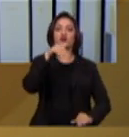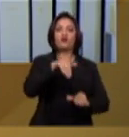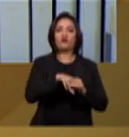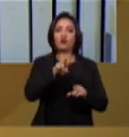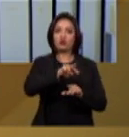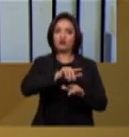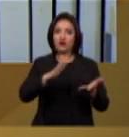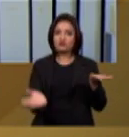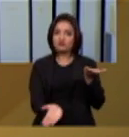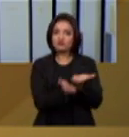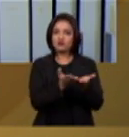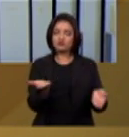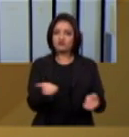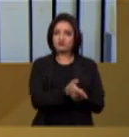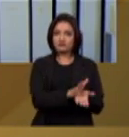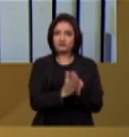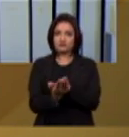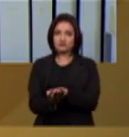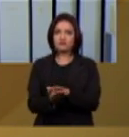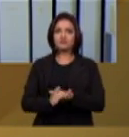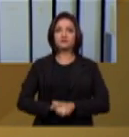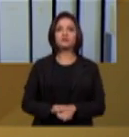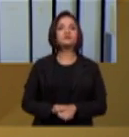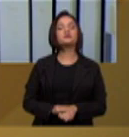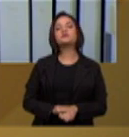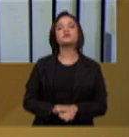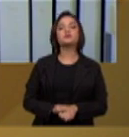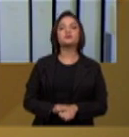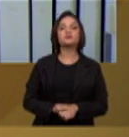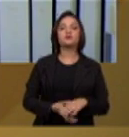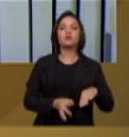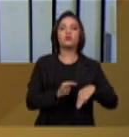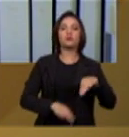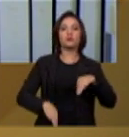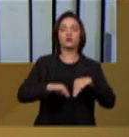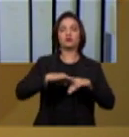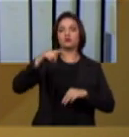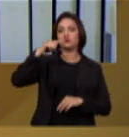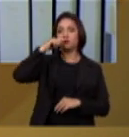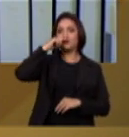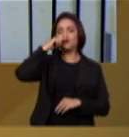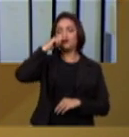para fins de publicação. Como vota o ministro Luiz Edson Fachin?